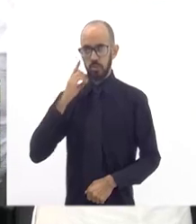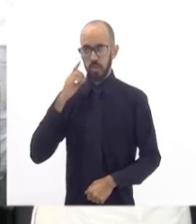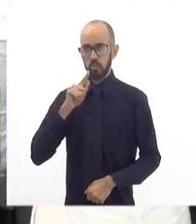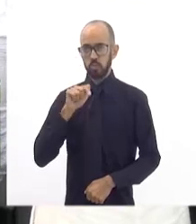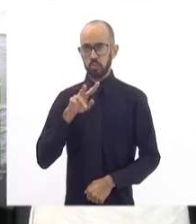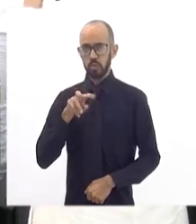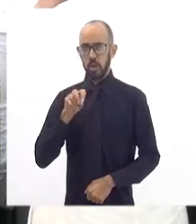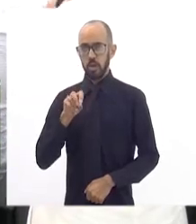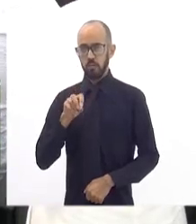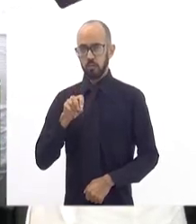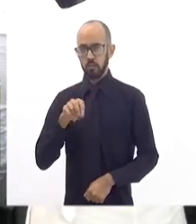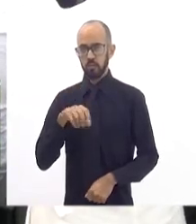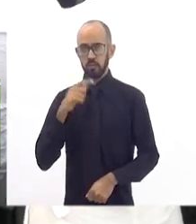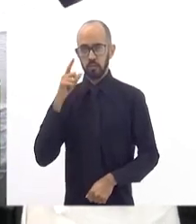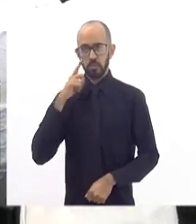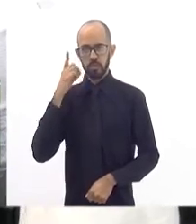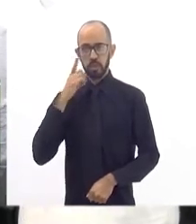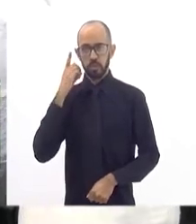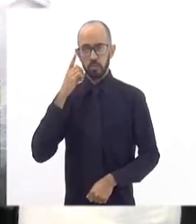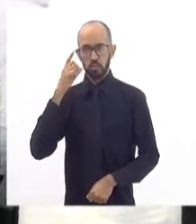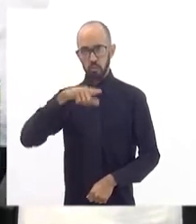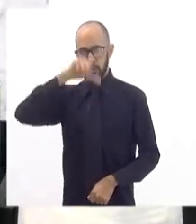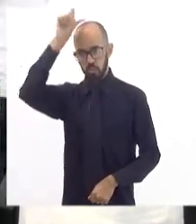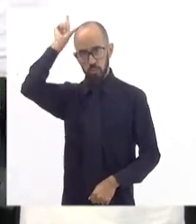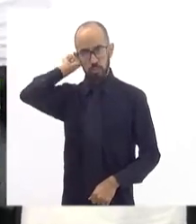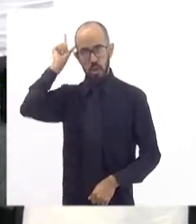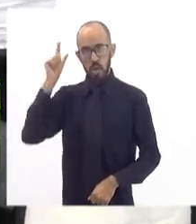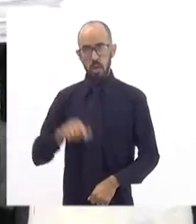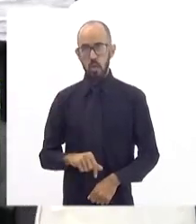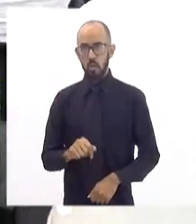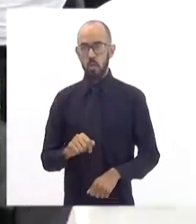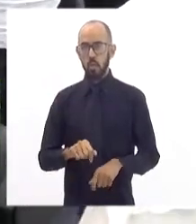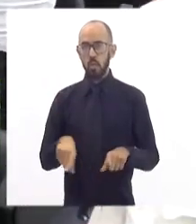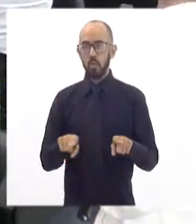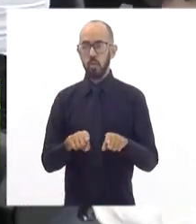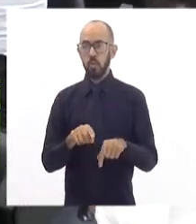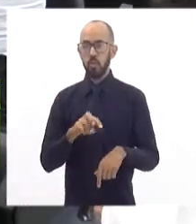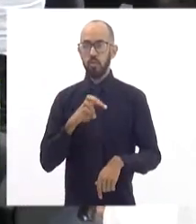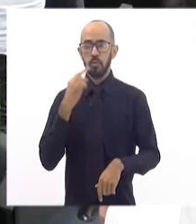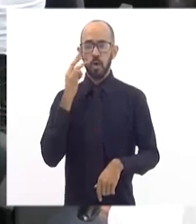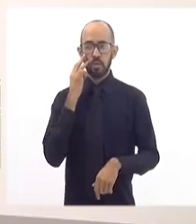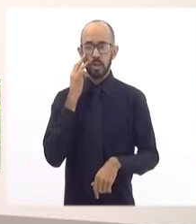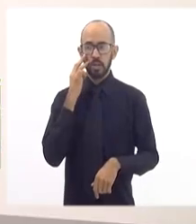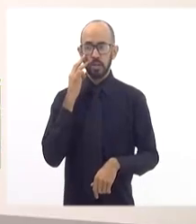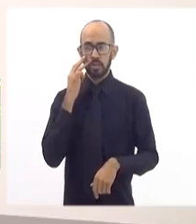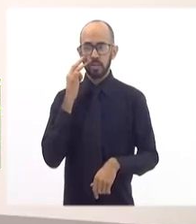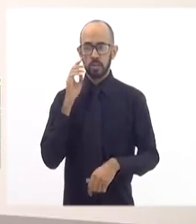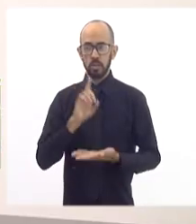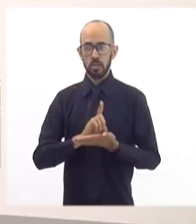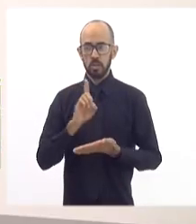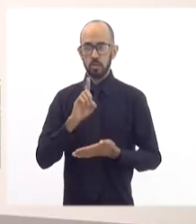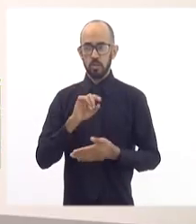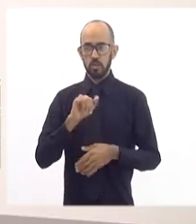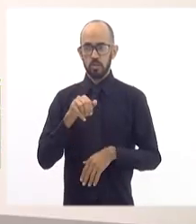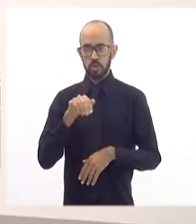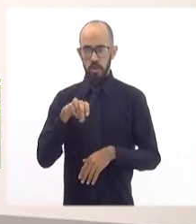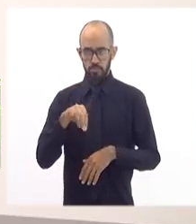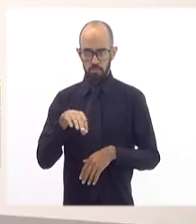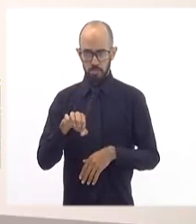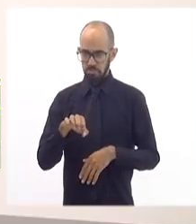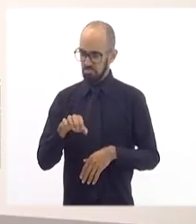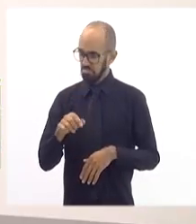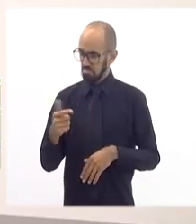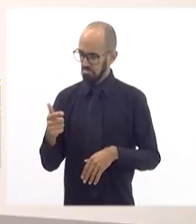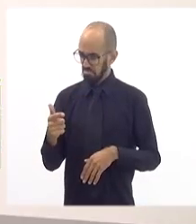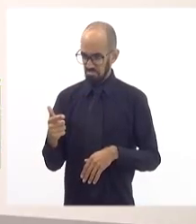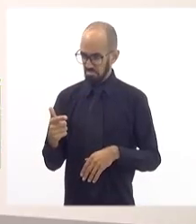Deputado Luiz Paulo Deputado waldeck doutor Jaime é não tem muito mais o que